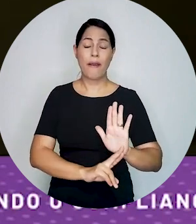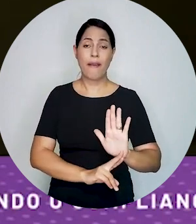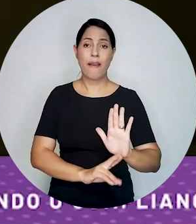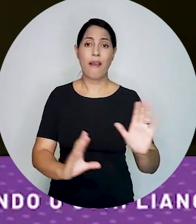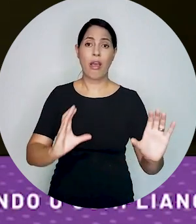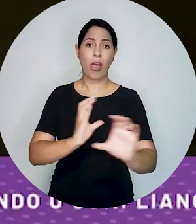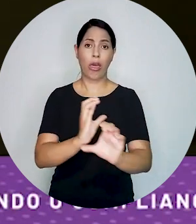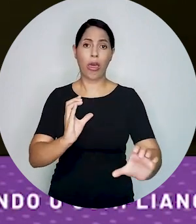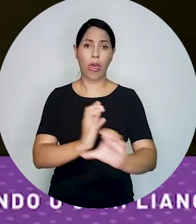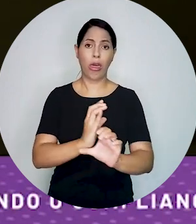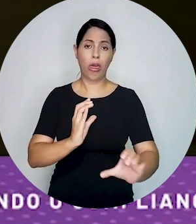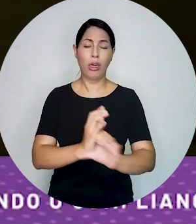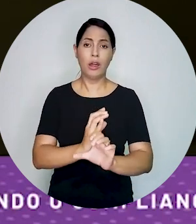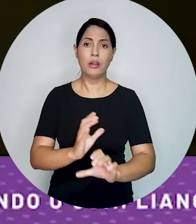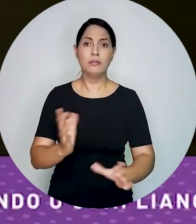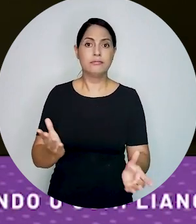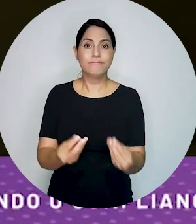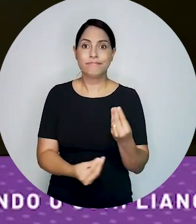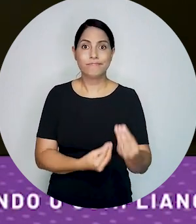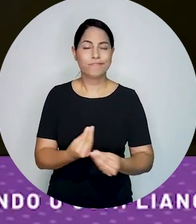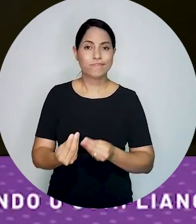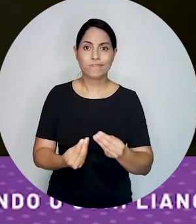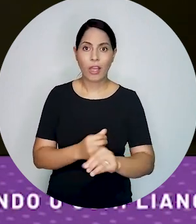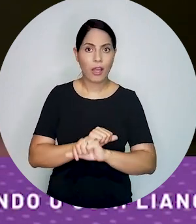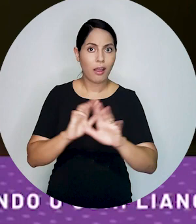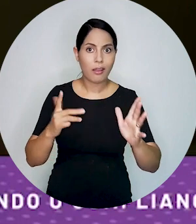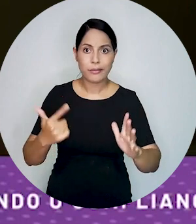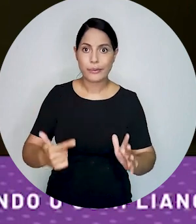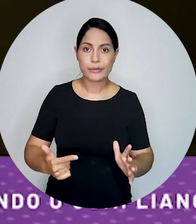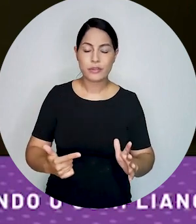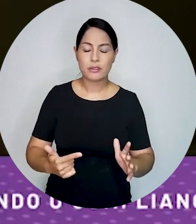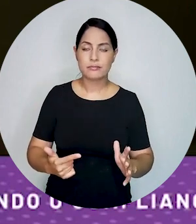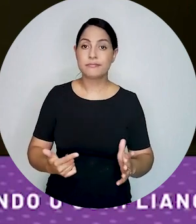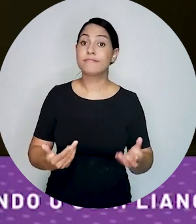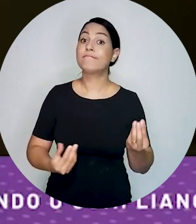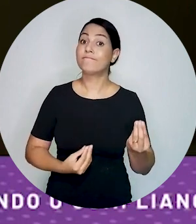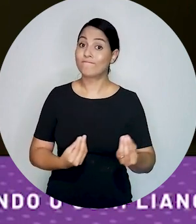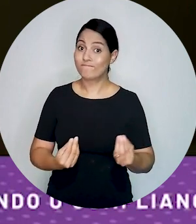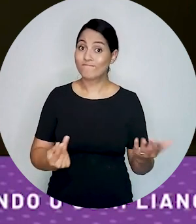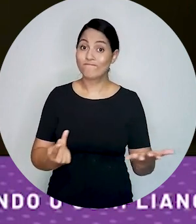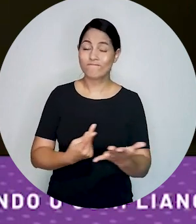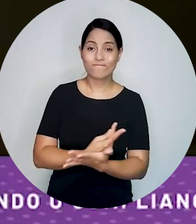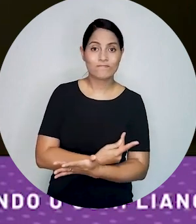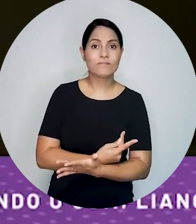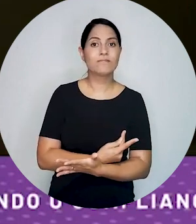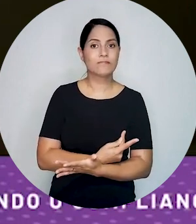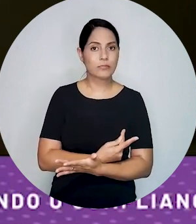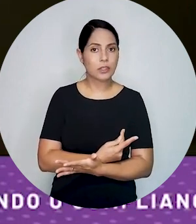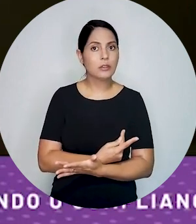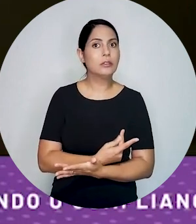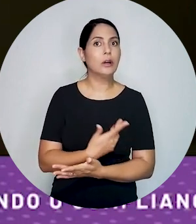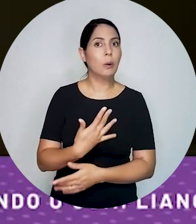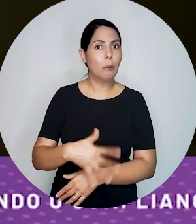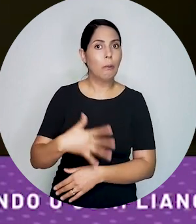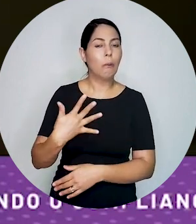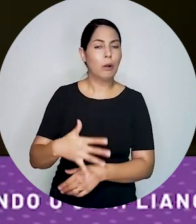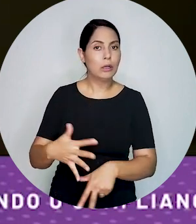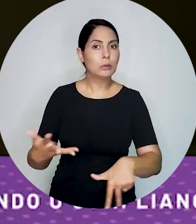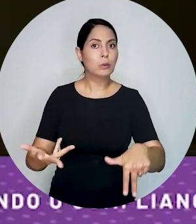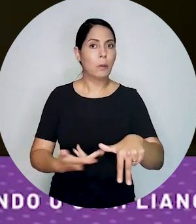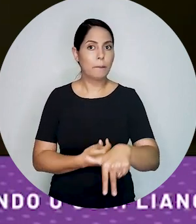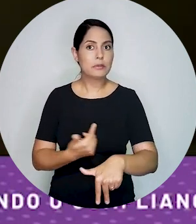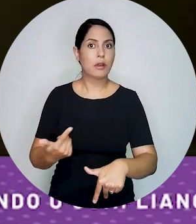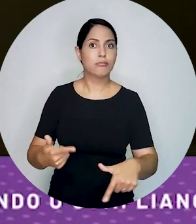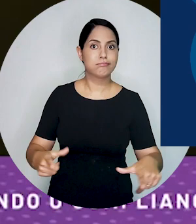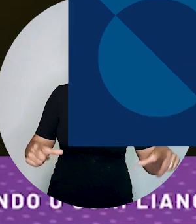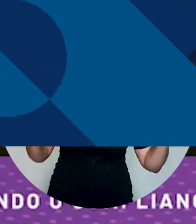muito clara essa comunicação, essa transparência em relação ao que você espera dos seus fornecedores, você pode se ver envolvido em